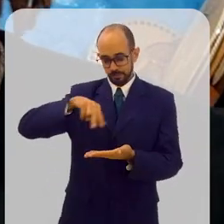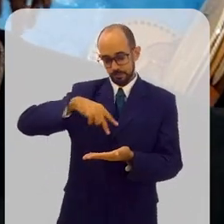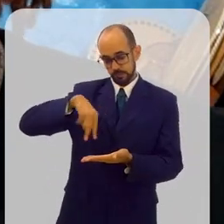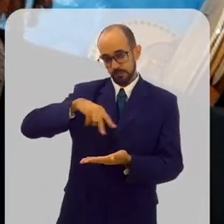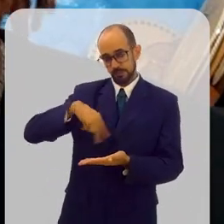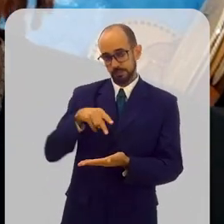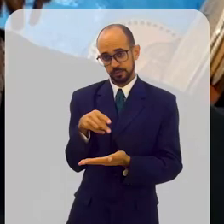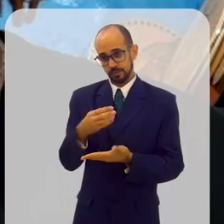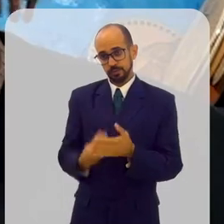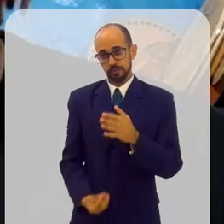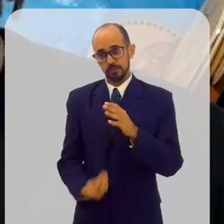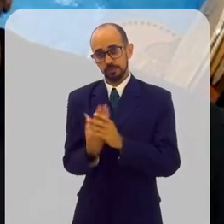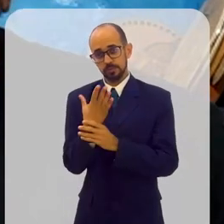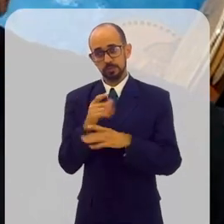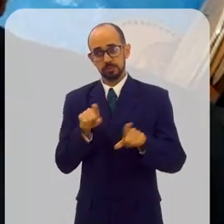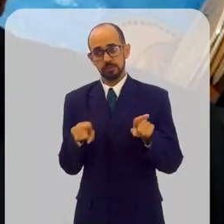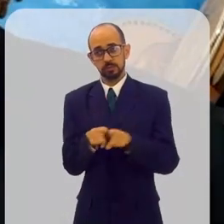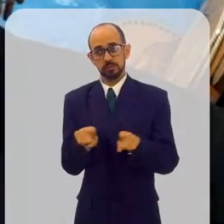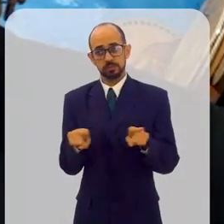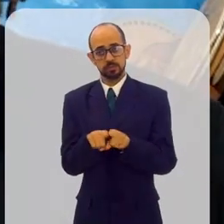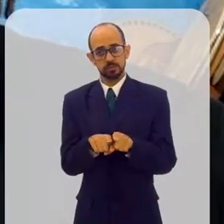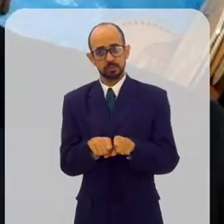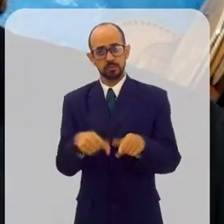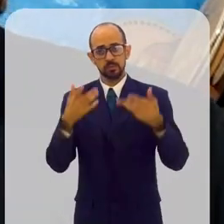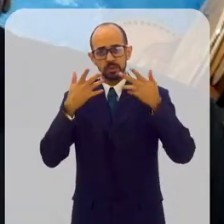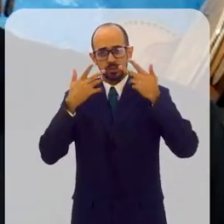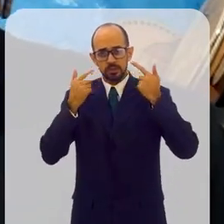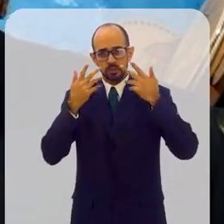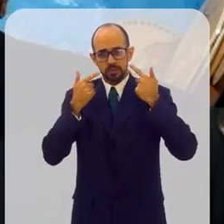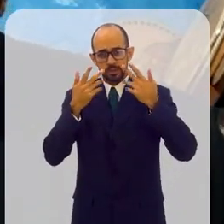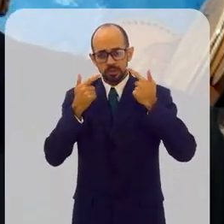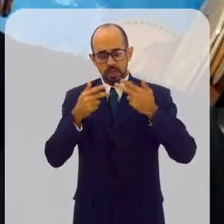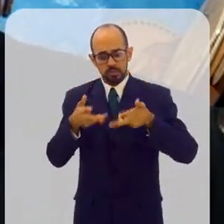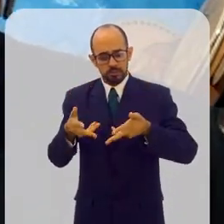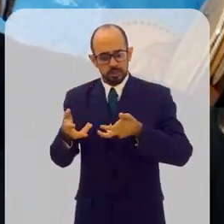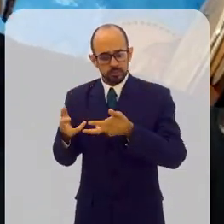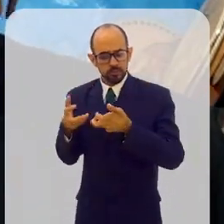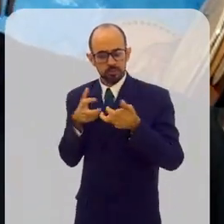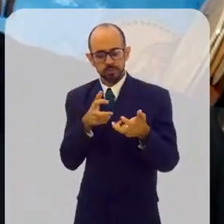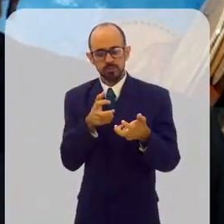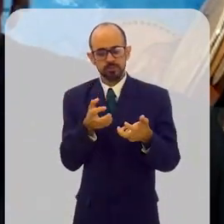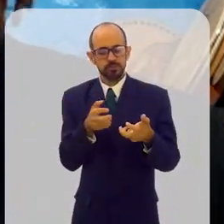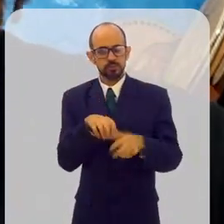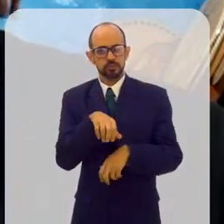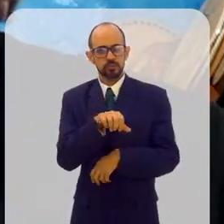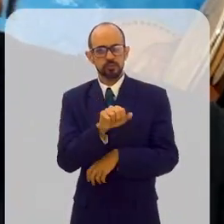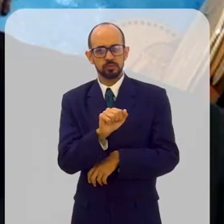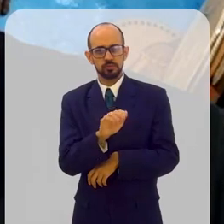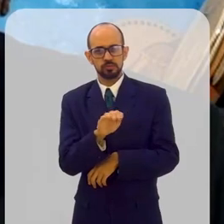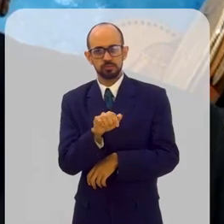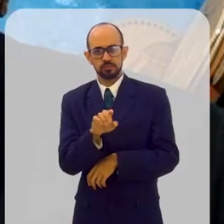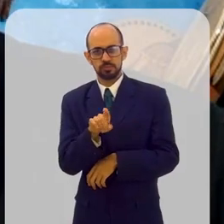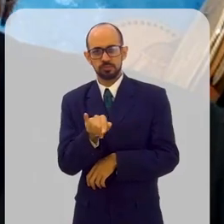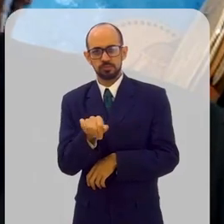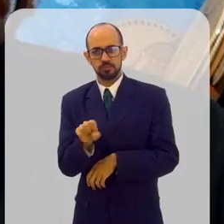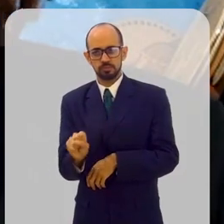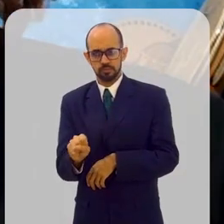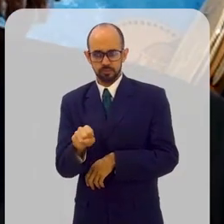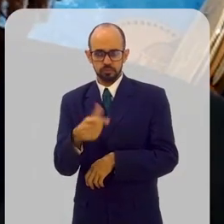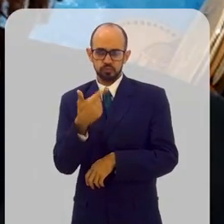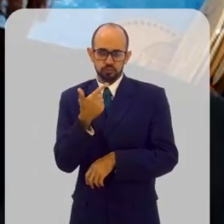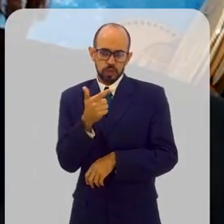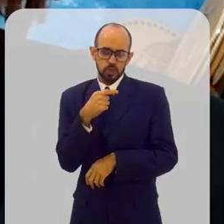colegas lançando, montando, né, peças, né, leituras dos textos do